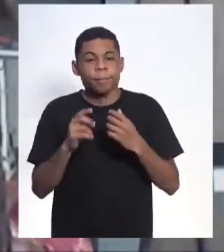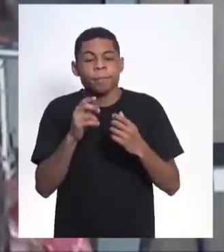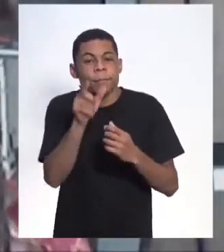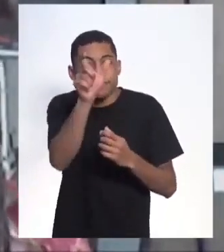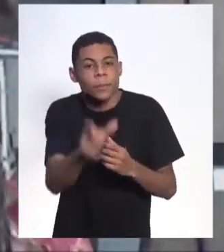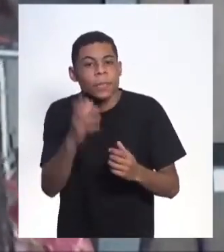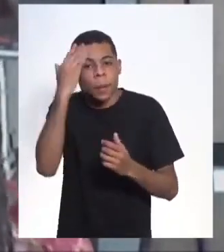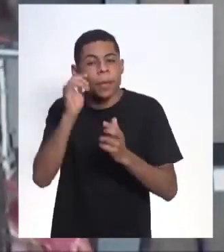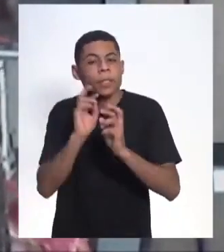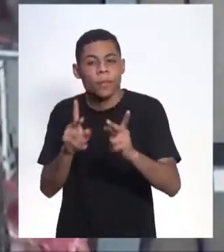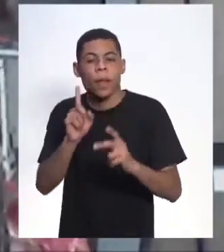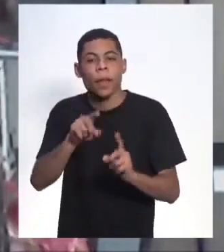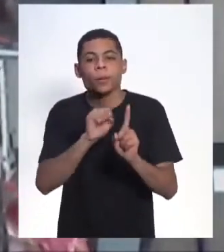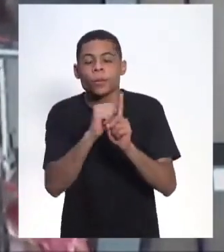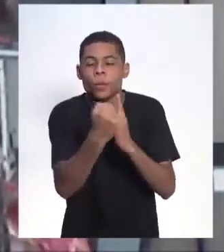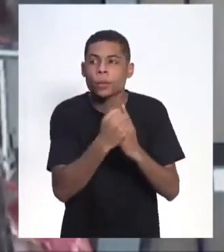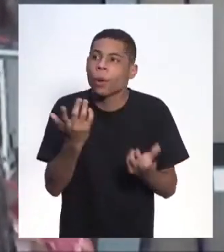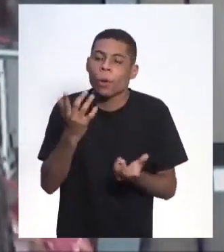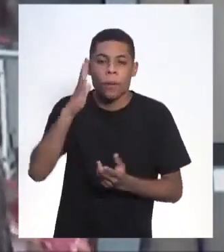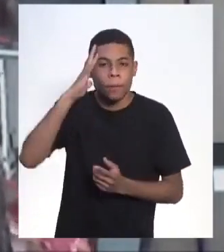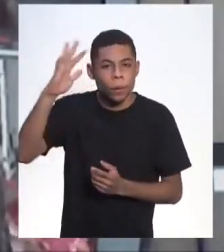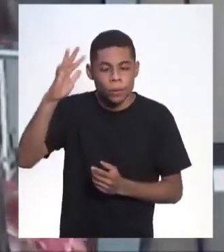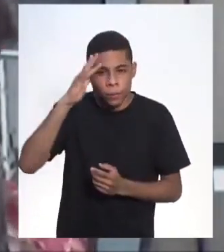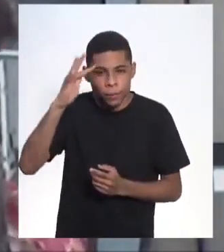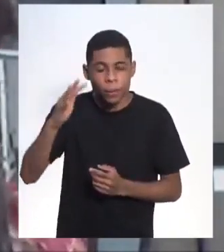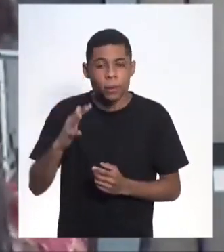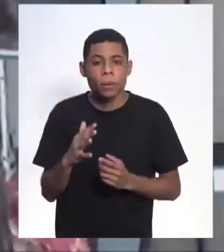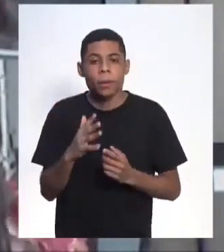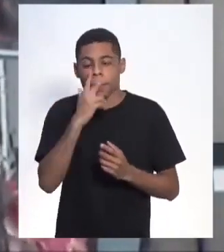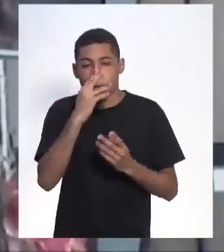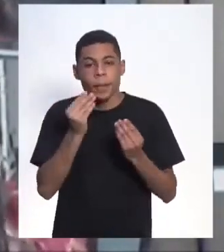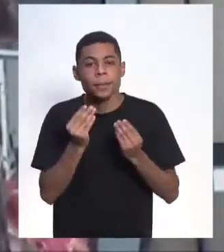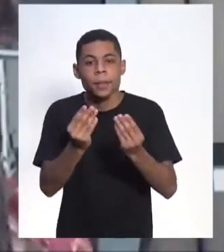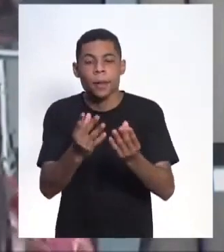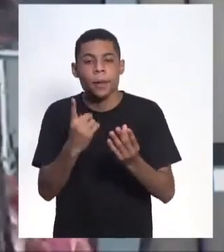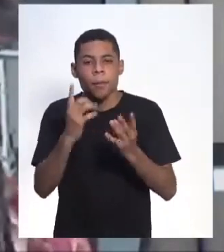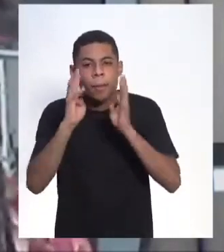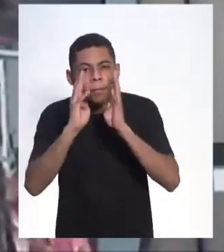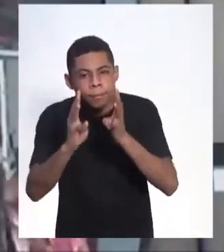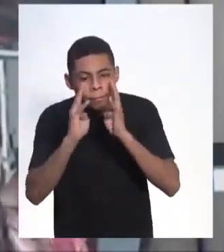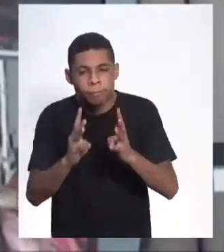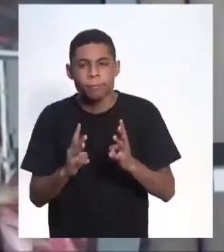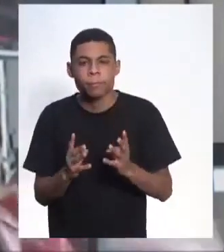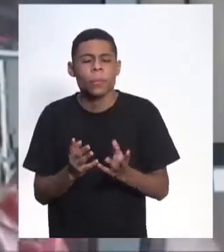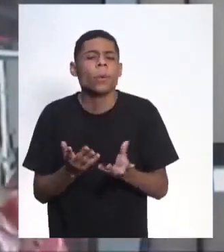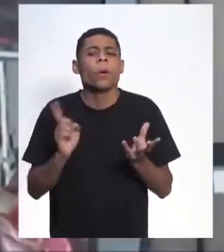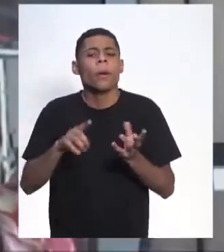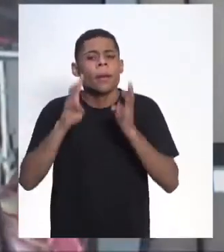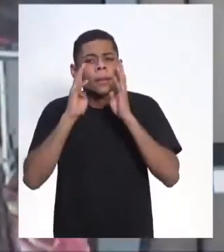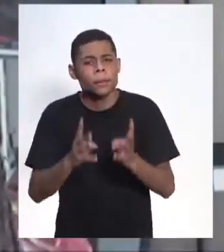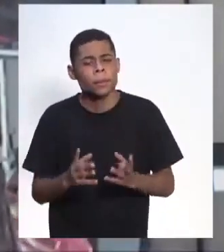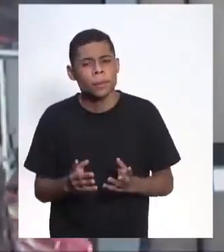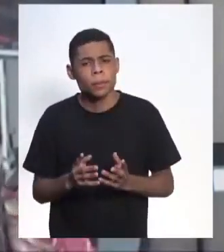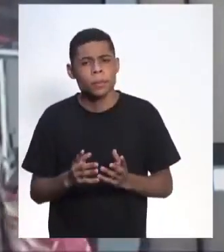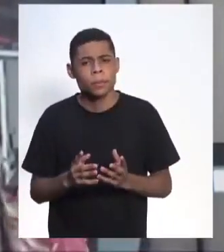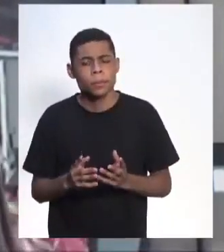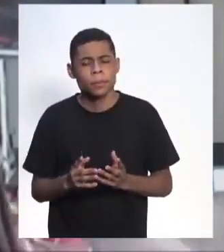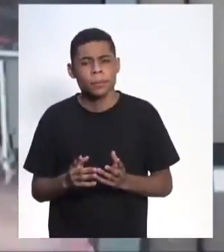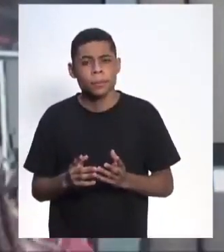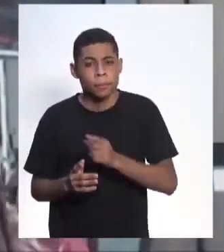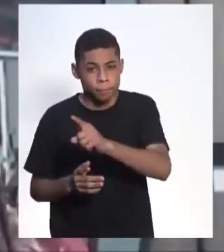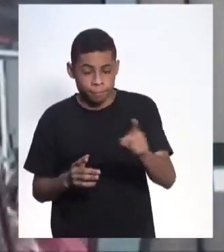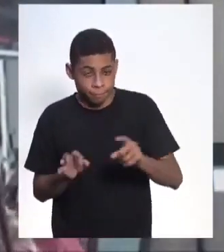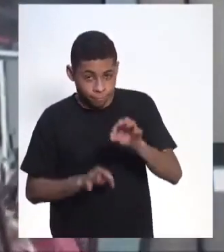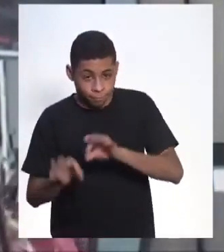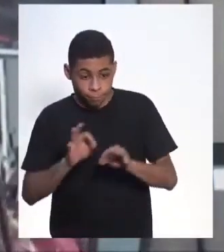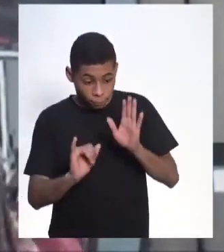da sociologia, da filosofia, que lança uma atenção. E qual é essa atenção? Então, nós construímos a